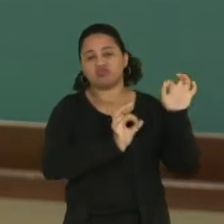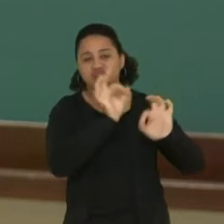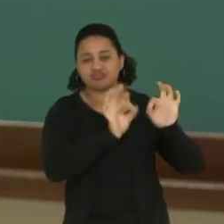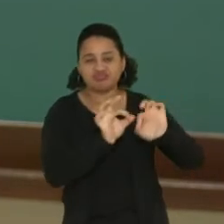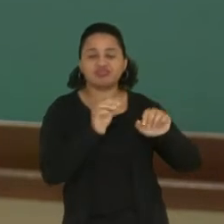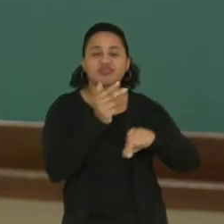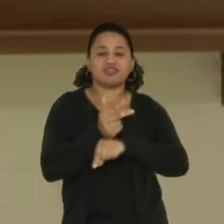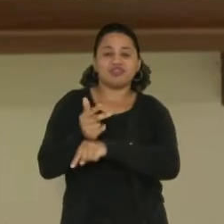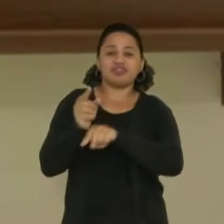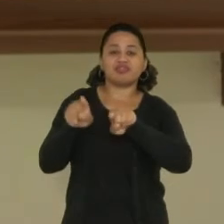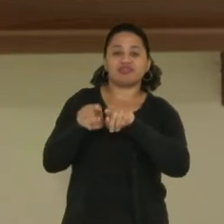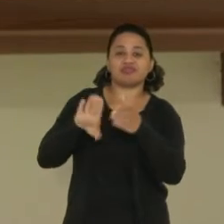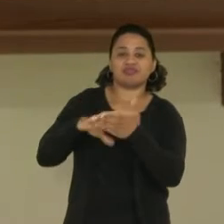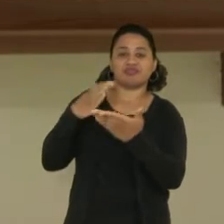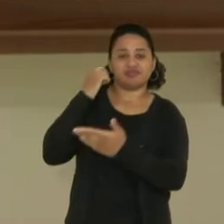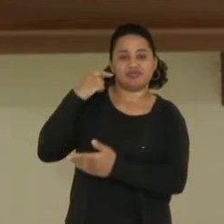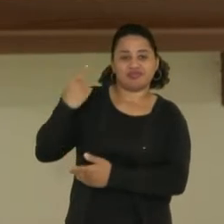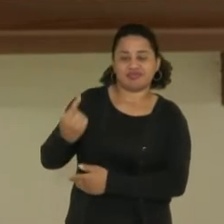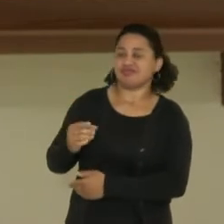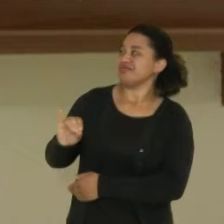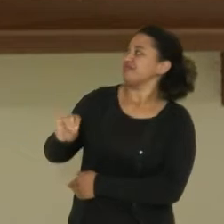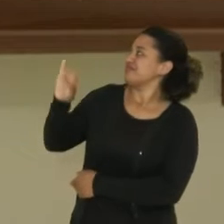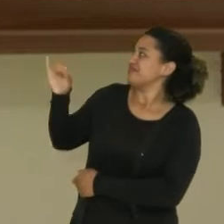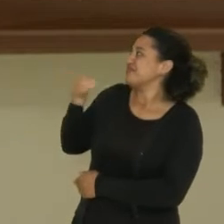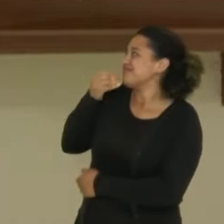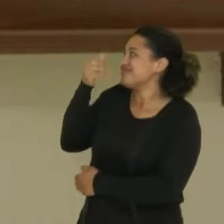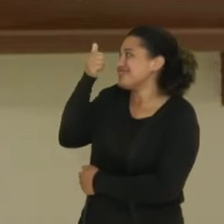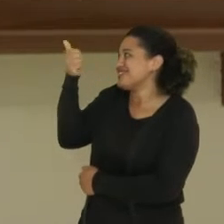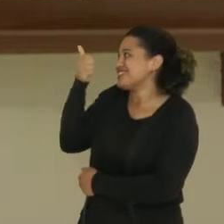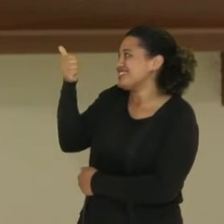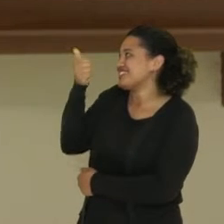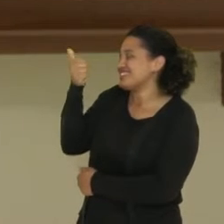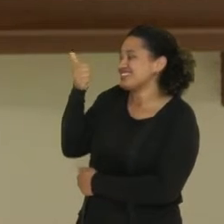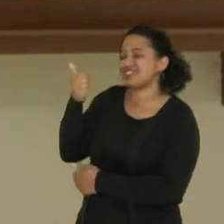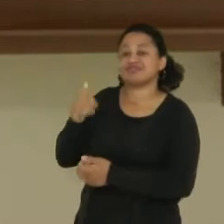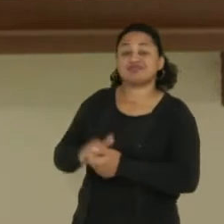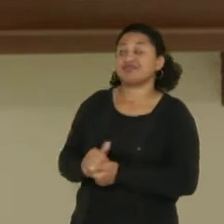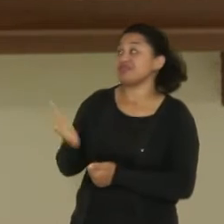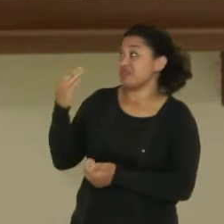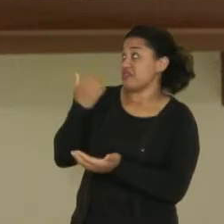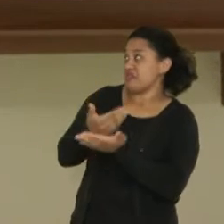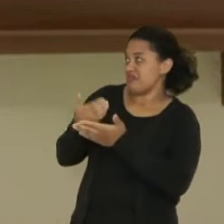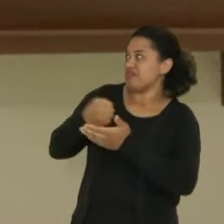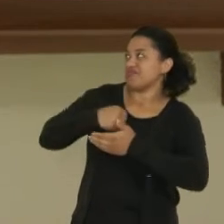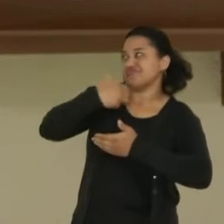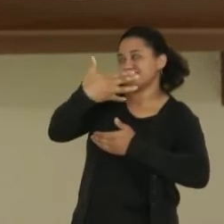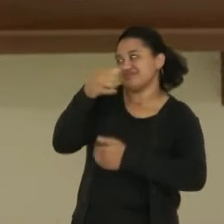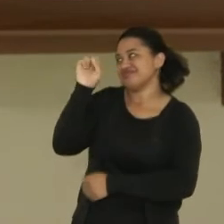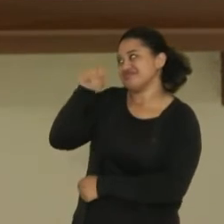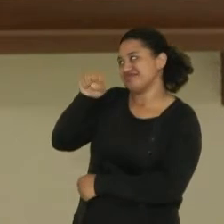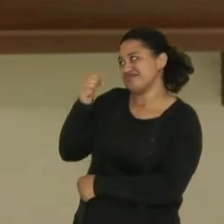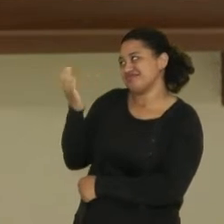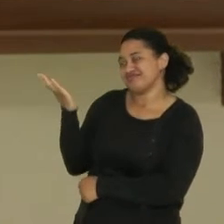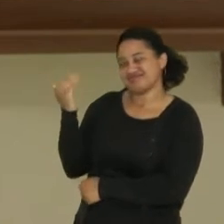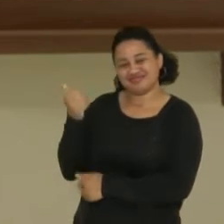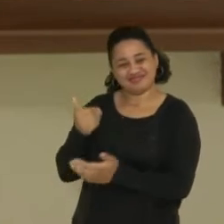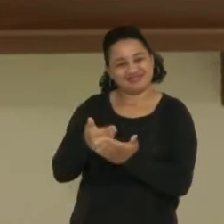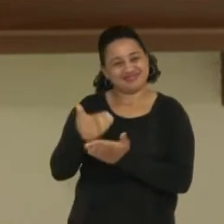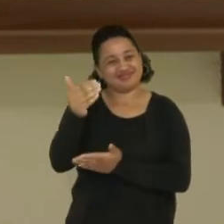equipe, a nossa querida intérprete Jéssica. Tudo bem aí, Jéssica? Biografia hoje então, né? Vamos que